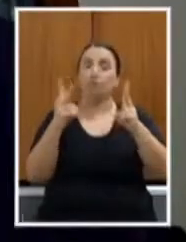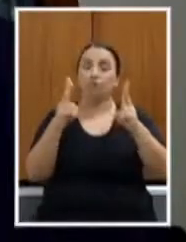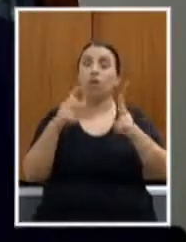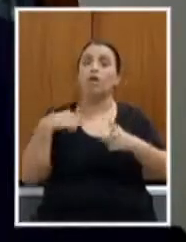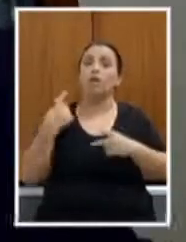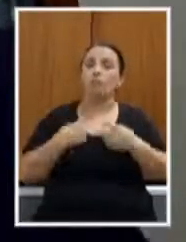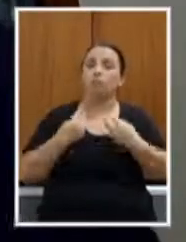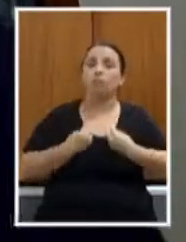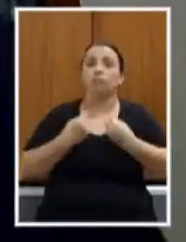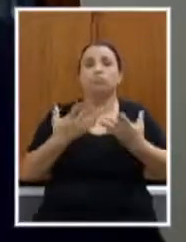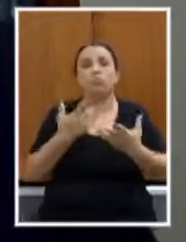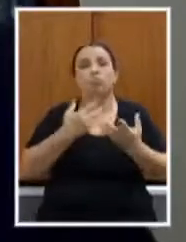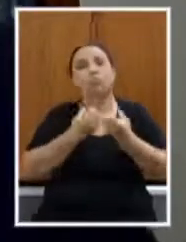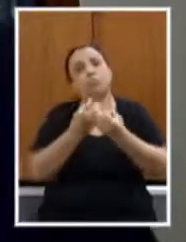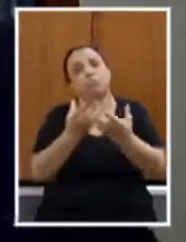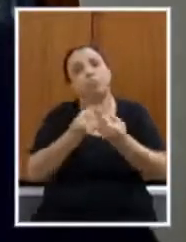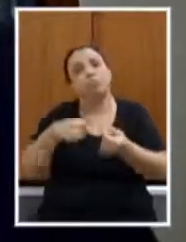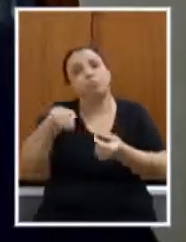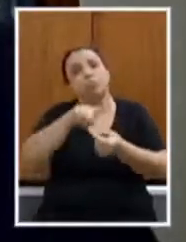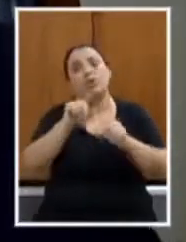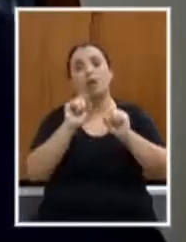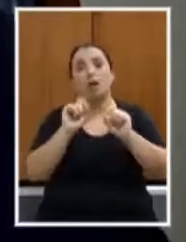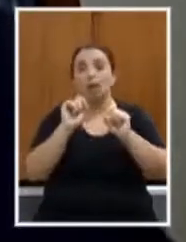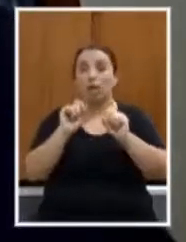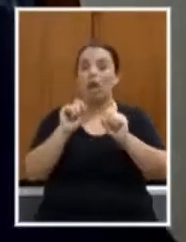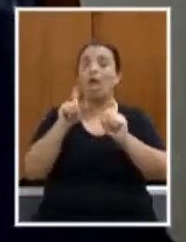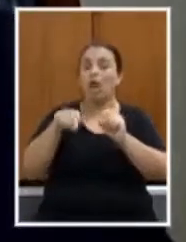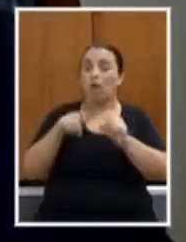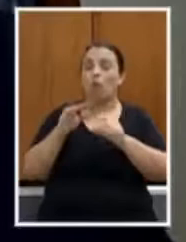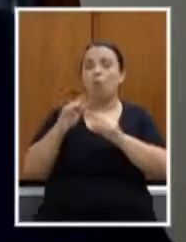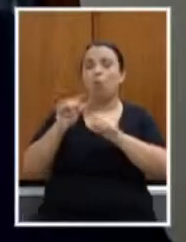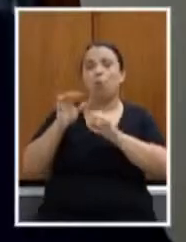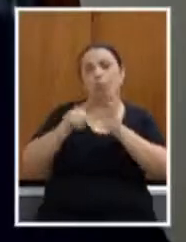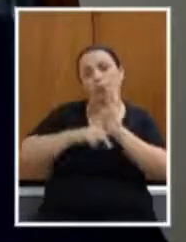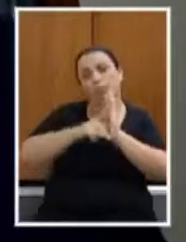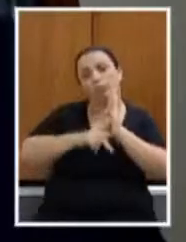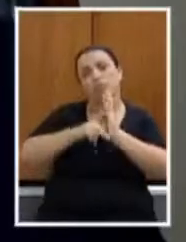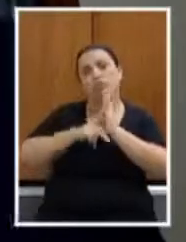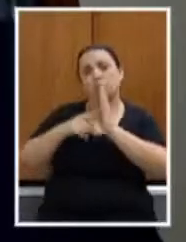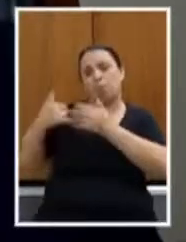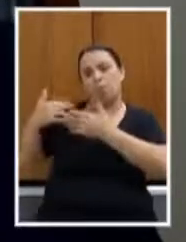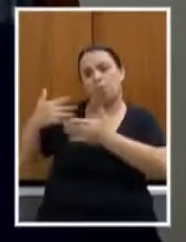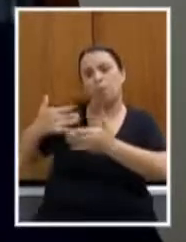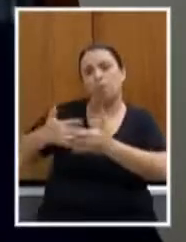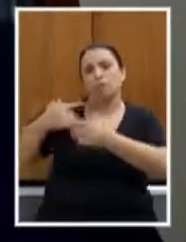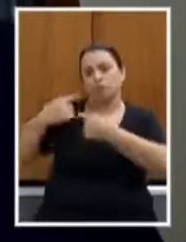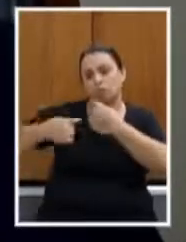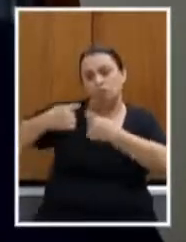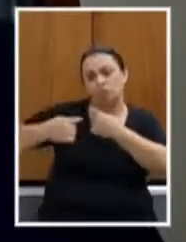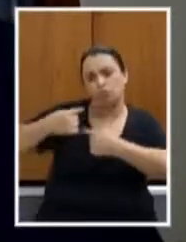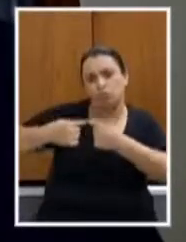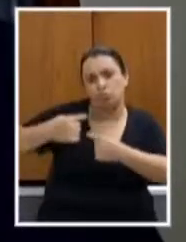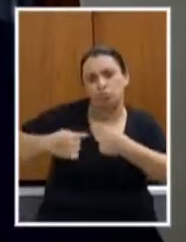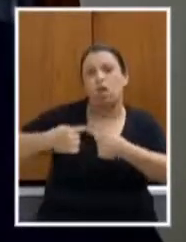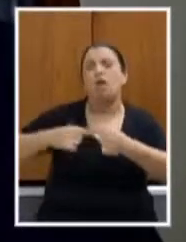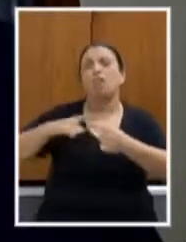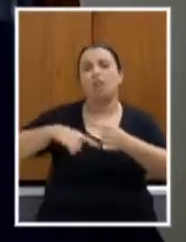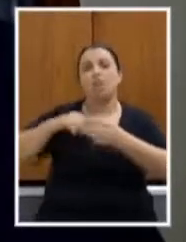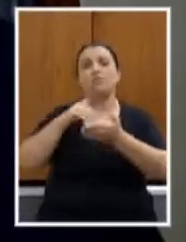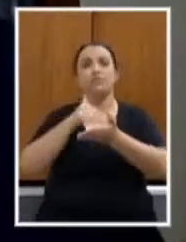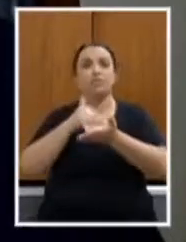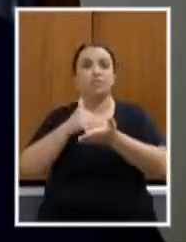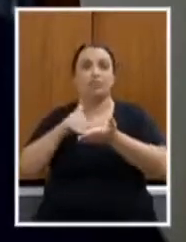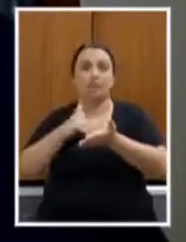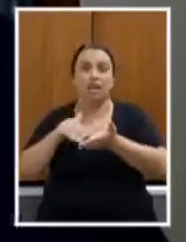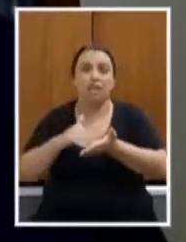companheiras, deputados e deputadas, que é um projeto muito bem discutido, muito bem avaliado, com o aval do EF, com o aval da Secretaria de Meio Ambiente, com